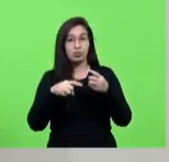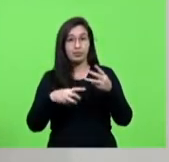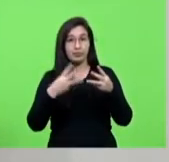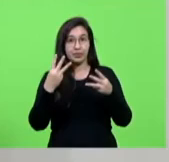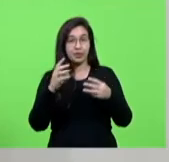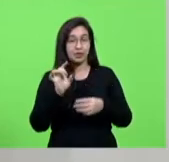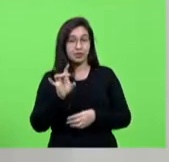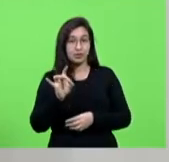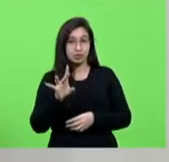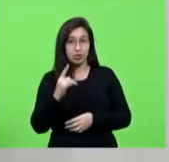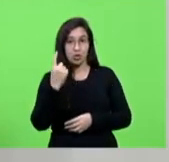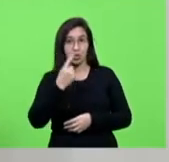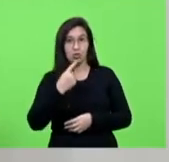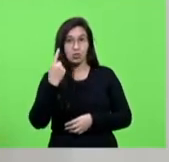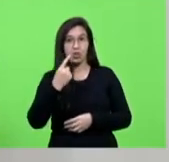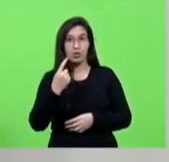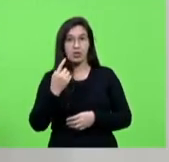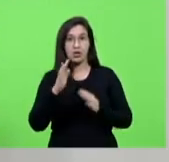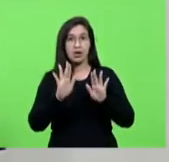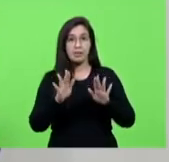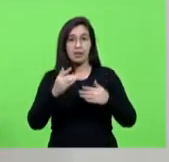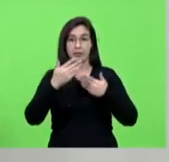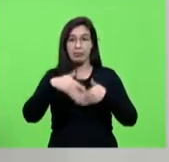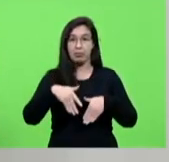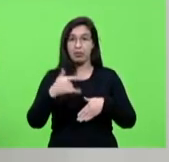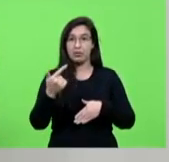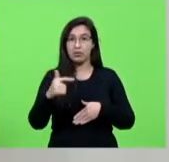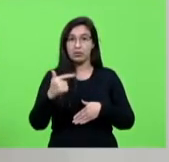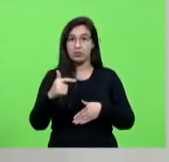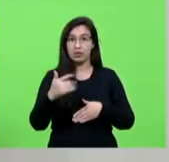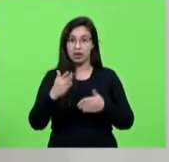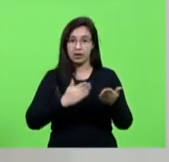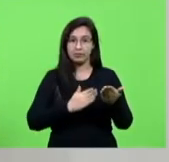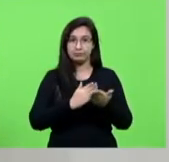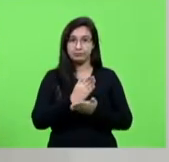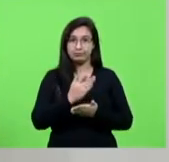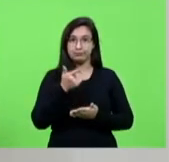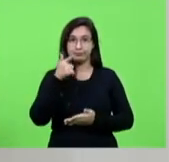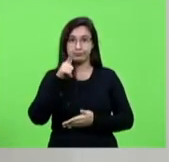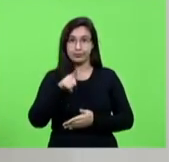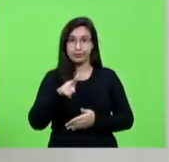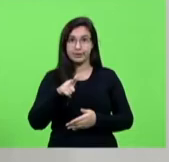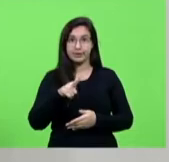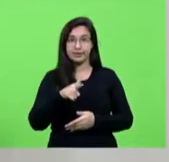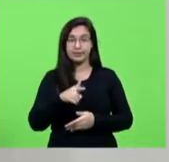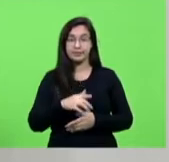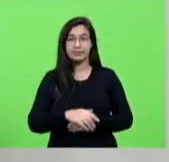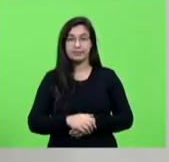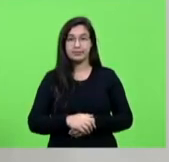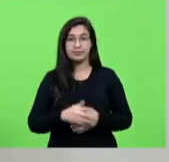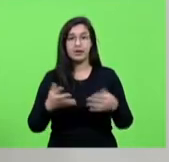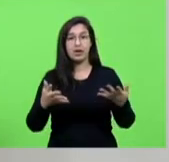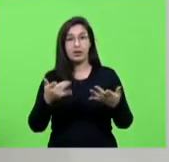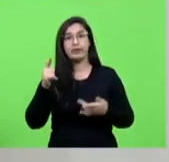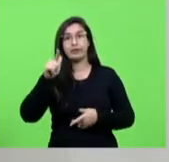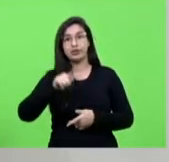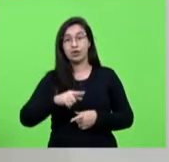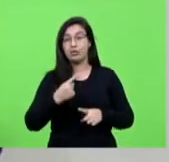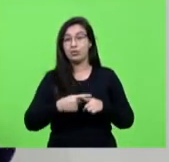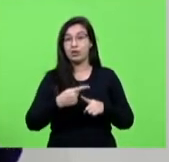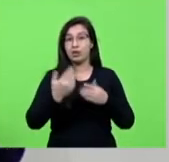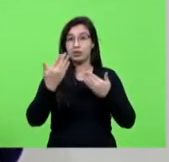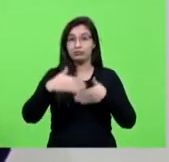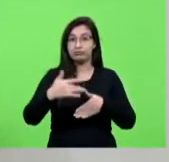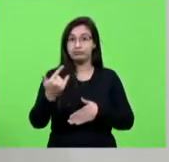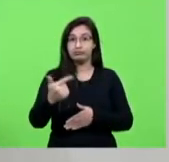1 hora, sem avaliação, passou de ano. E esse ano vai passar de novo, porque não tem avaliação.